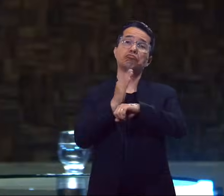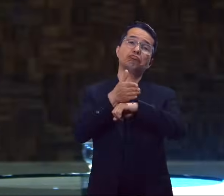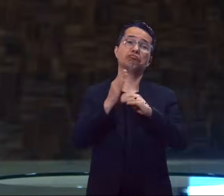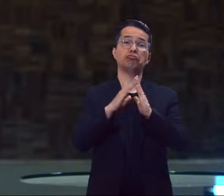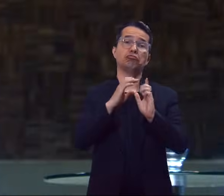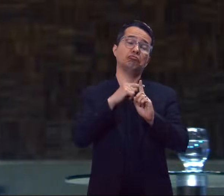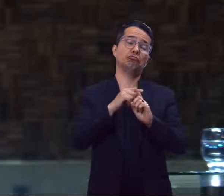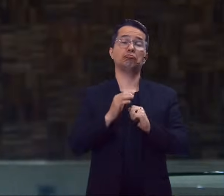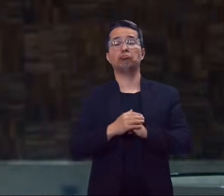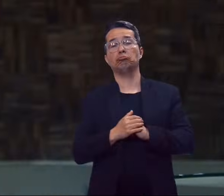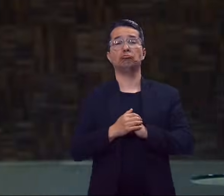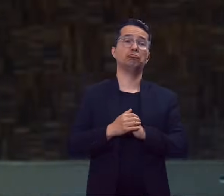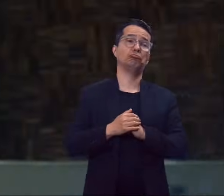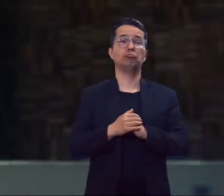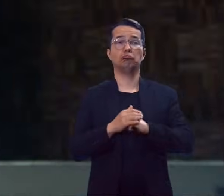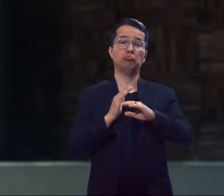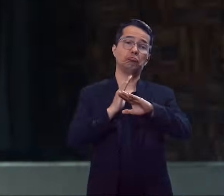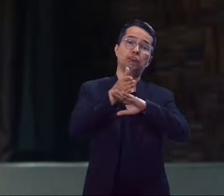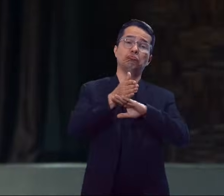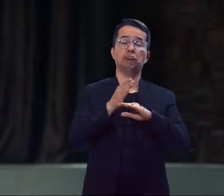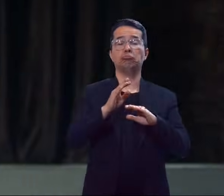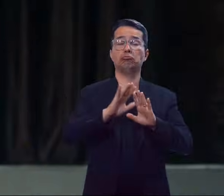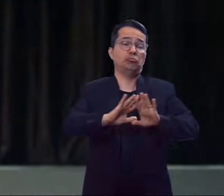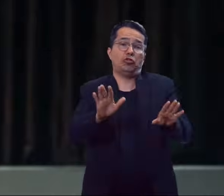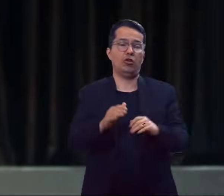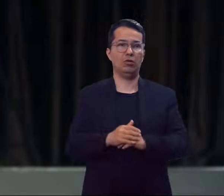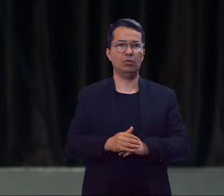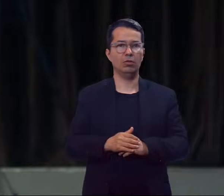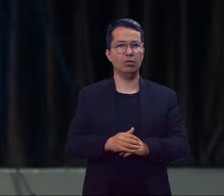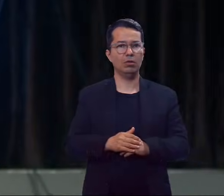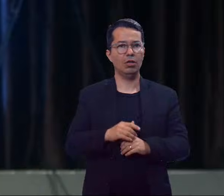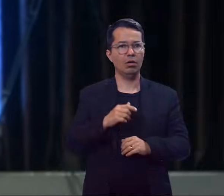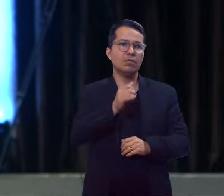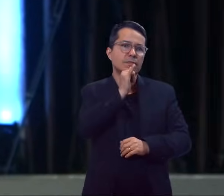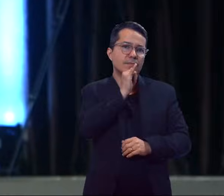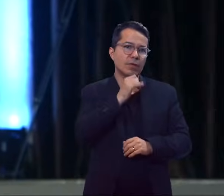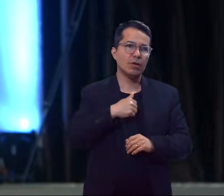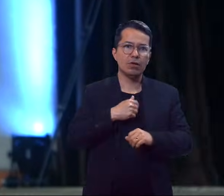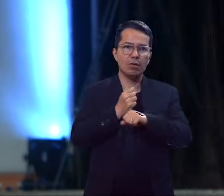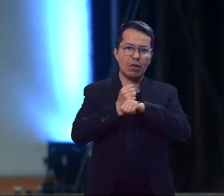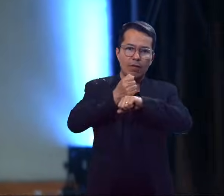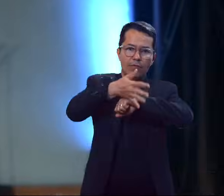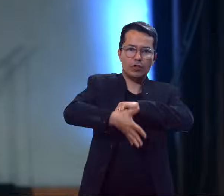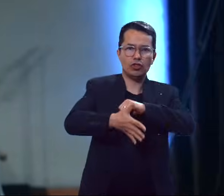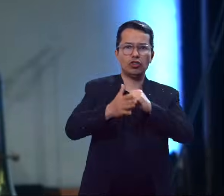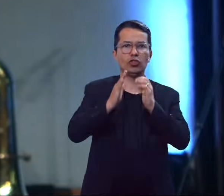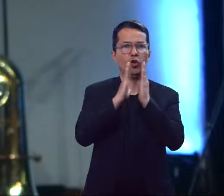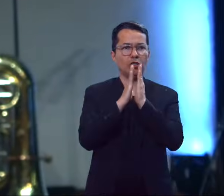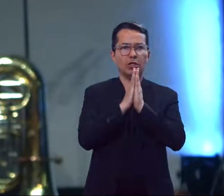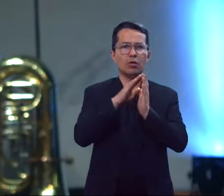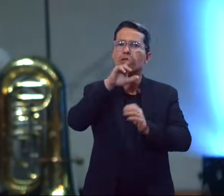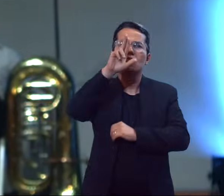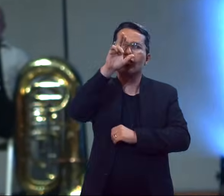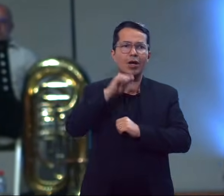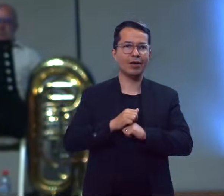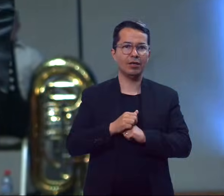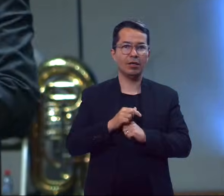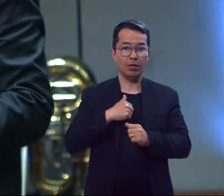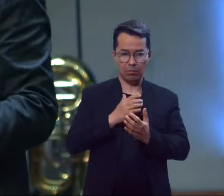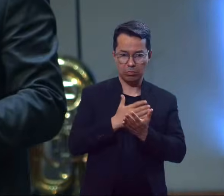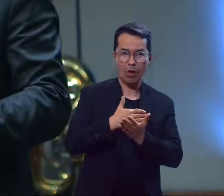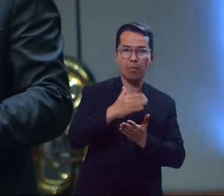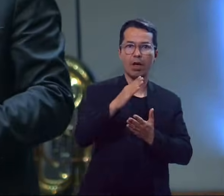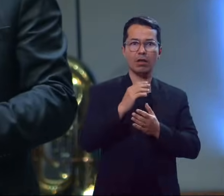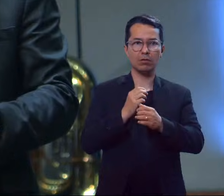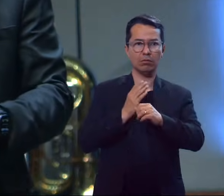tinha participado de vigílias, e eu comecei a participar de vigílias. E nessas vigílias Deus começou a se revelar para